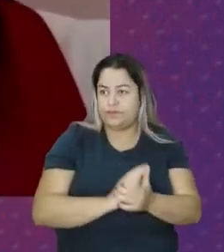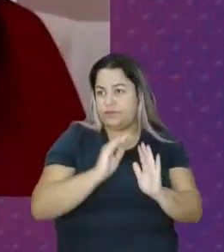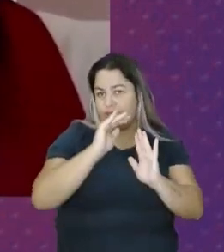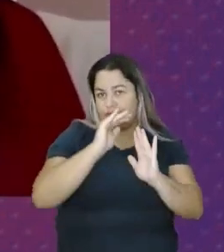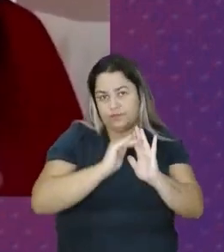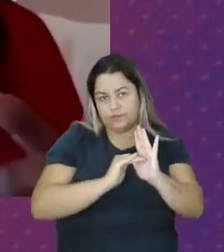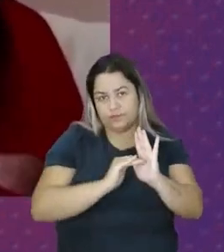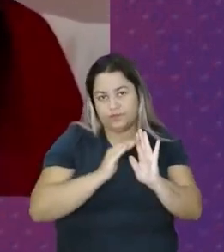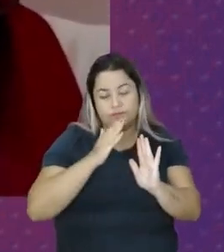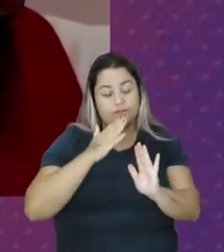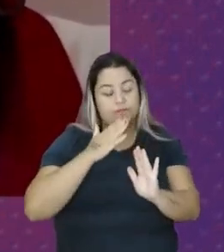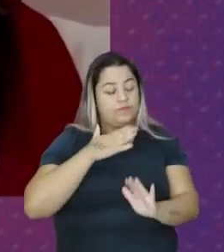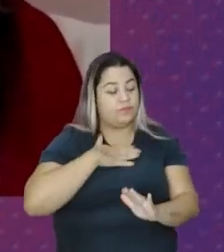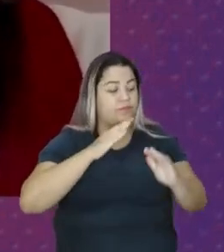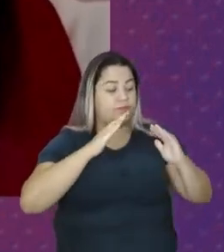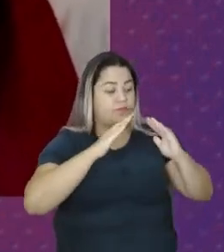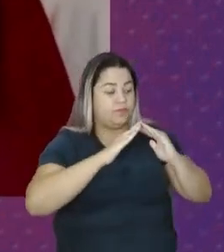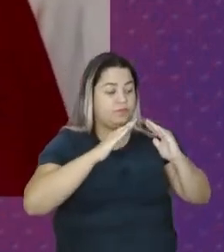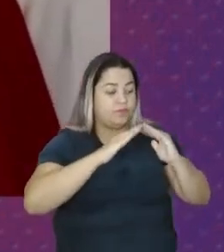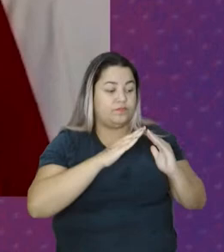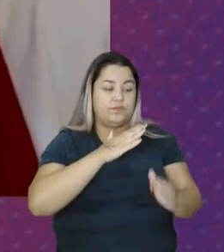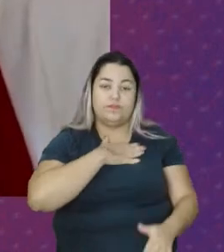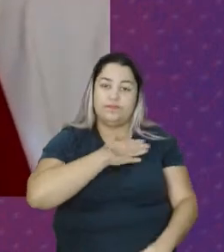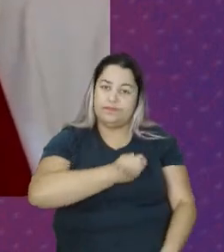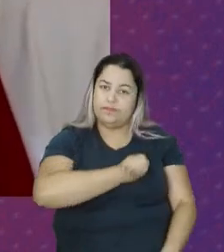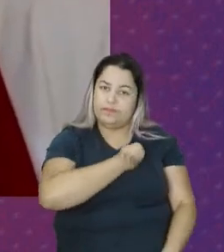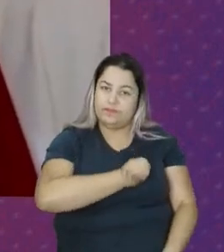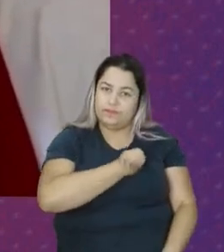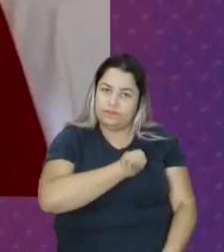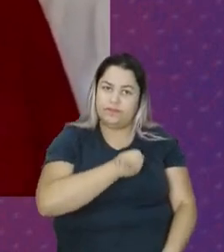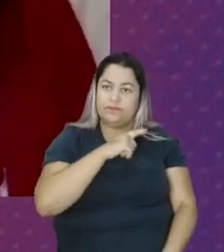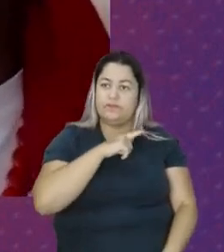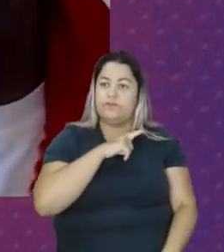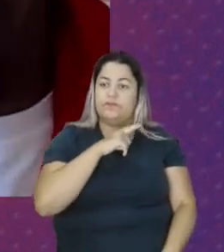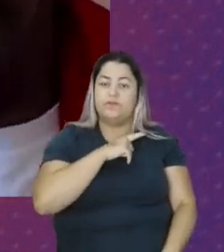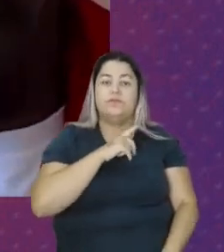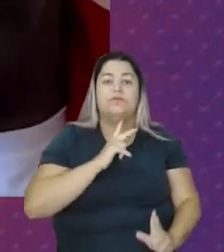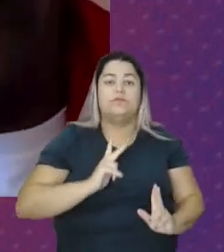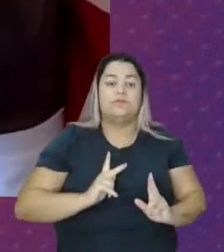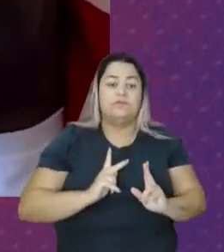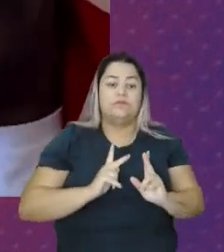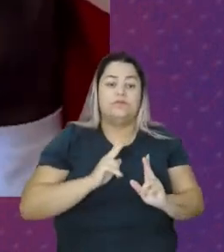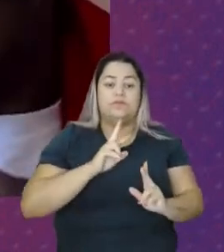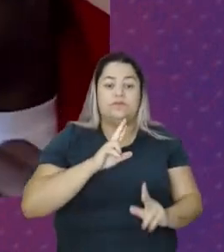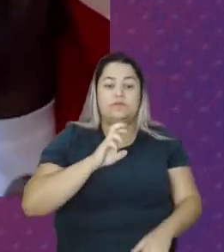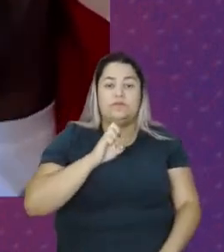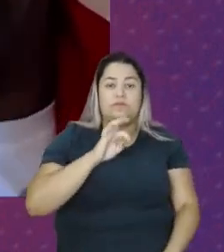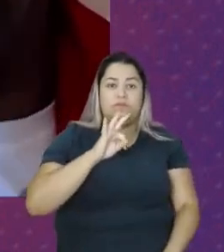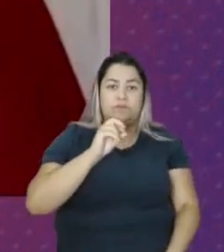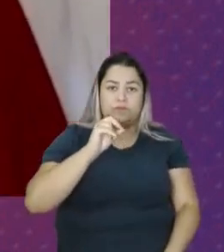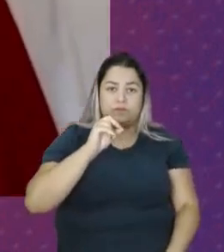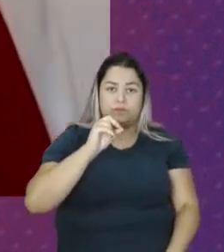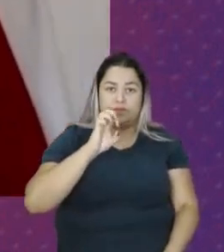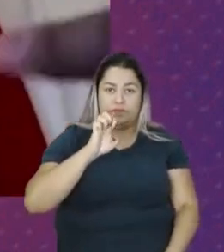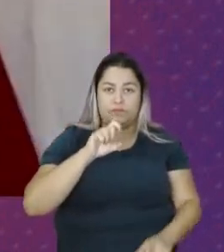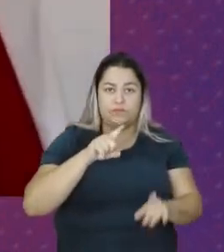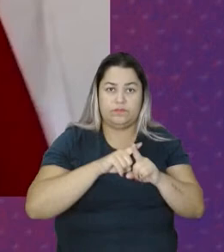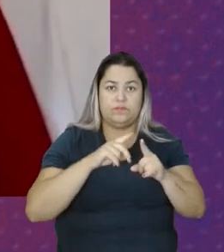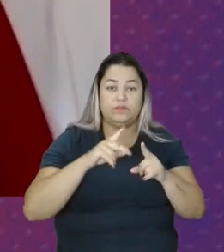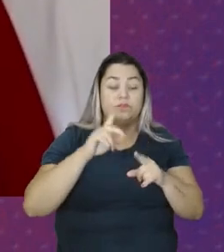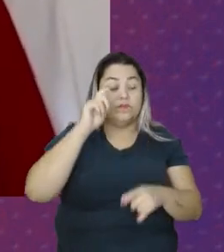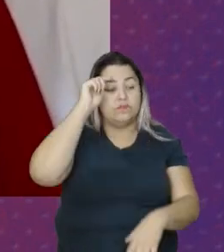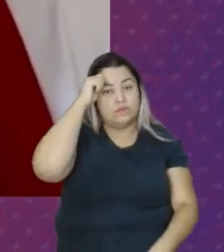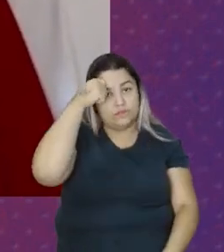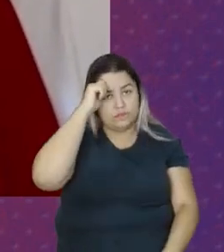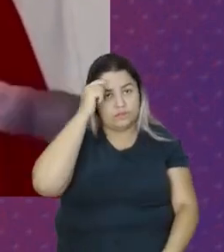Minha Casa Minha Vida precisa ter esse recorte racial. Tendo esse recorte racial, ele consegue atingir,